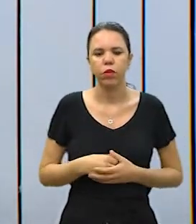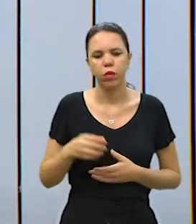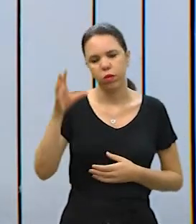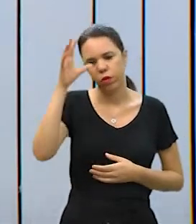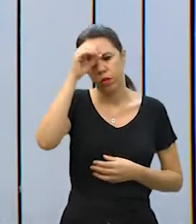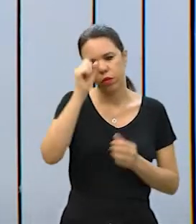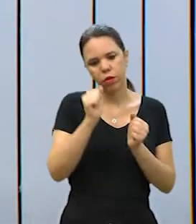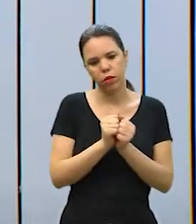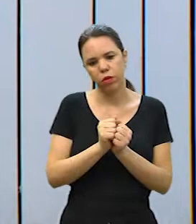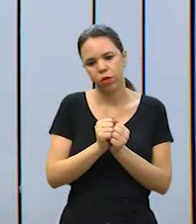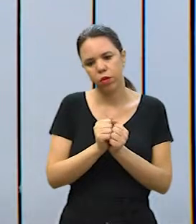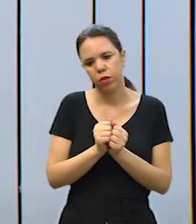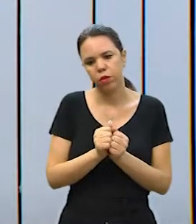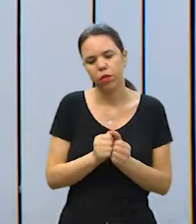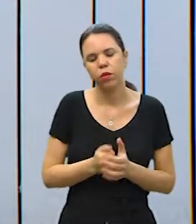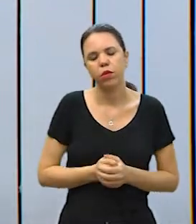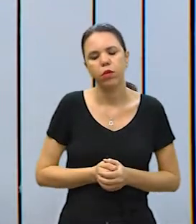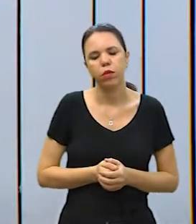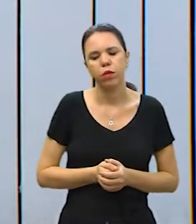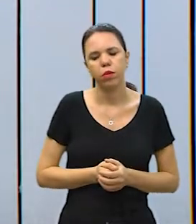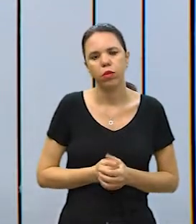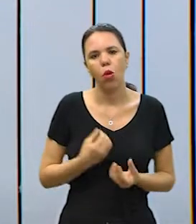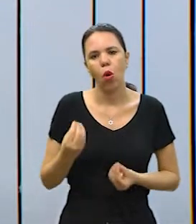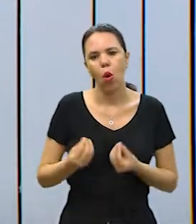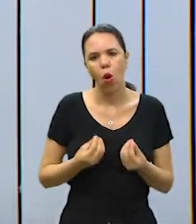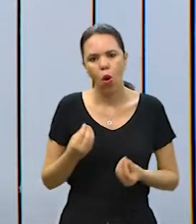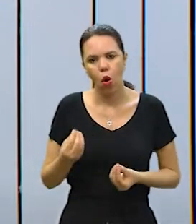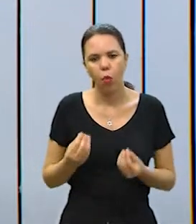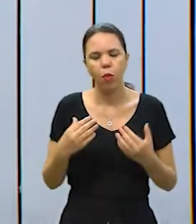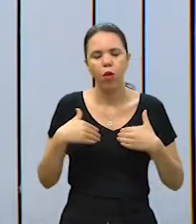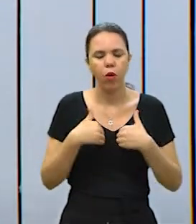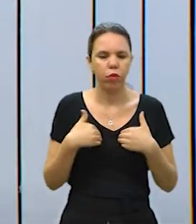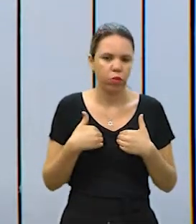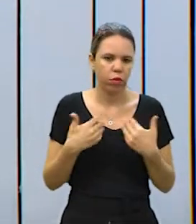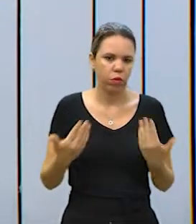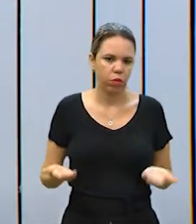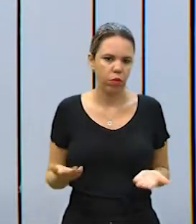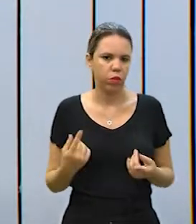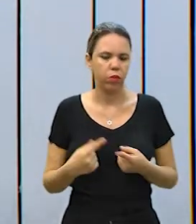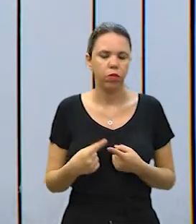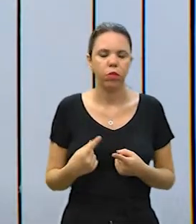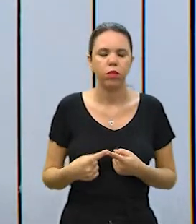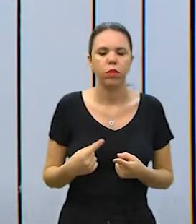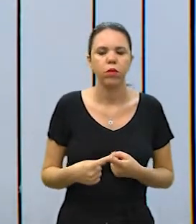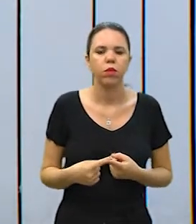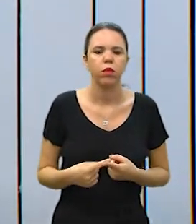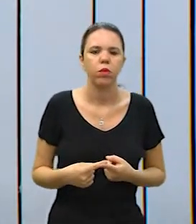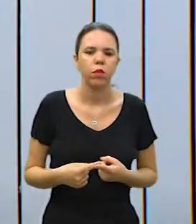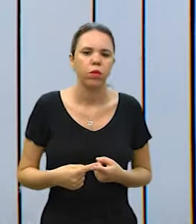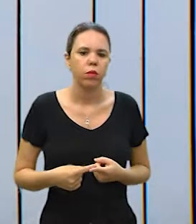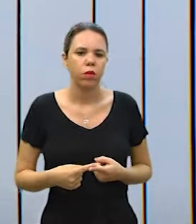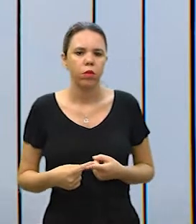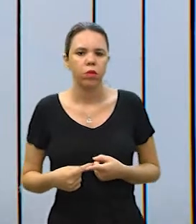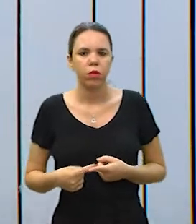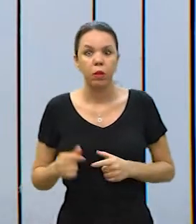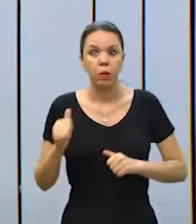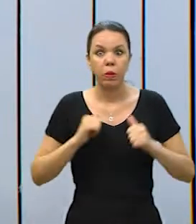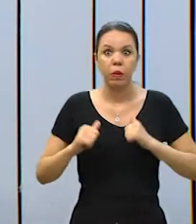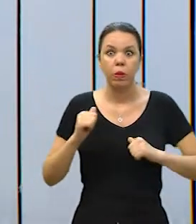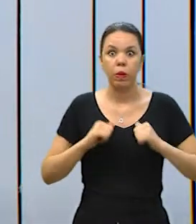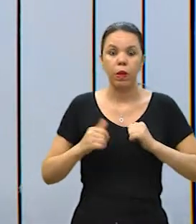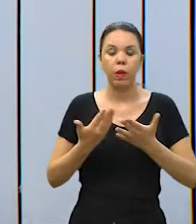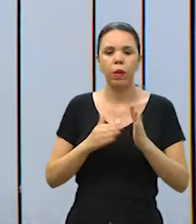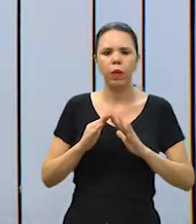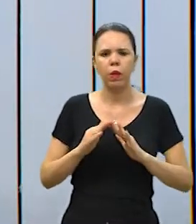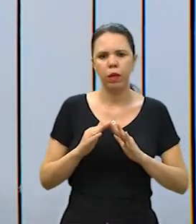crianças aprenderem com ela o respeito, como lidar com o autismo. Porque na ânsia e no